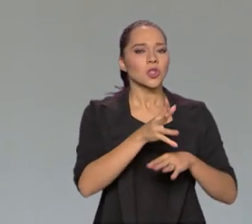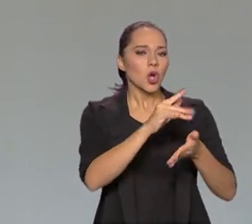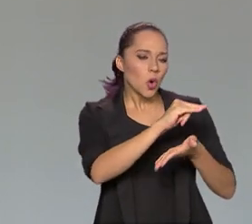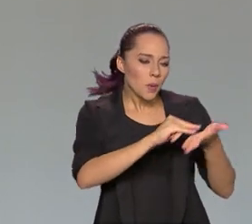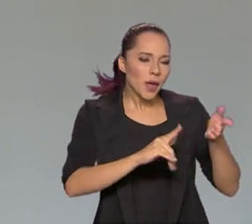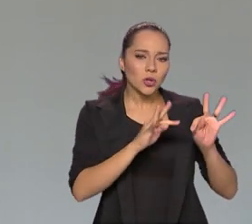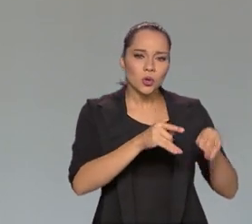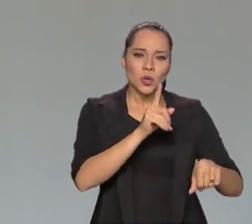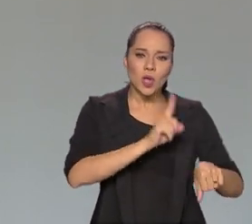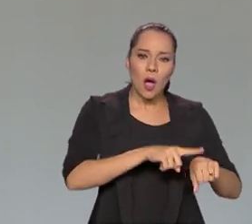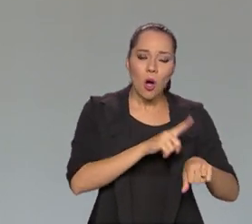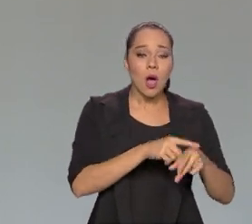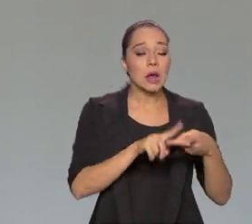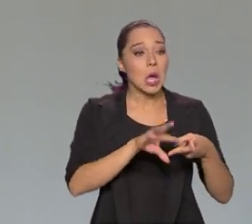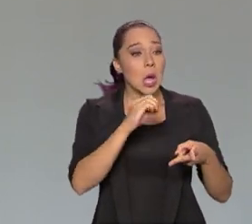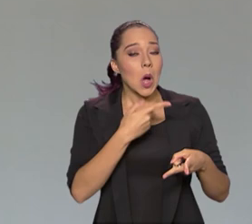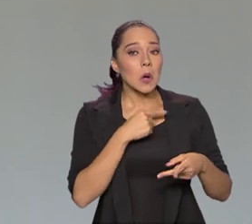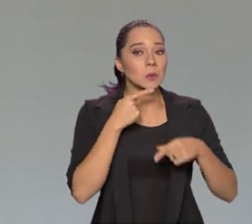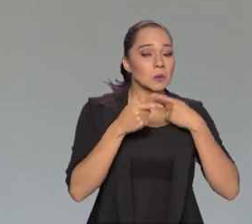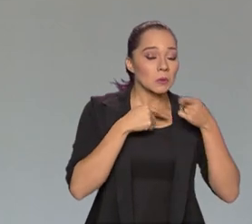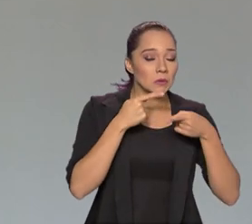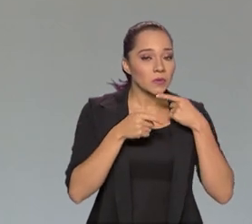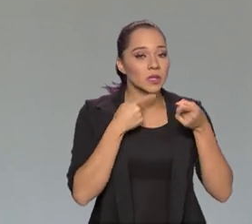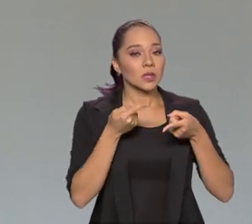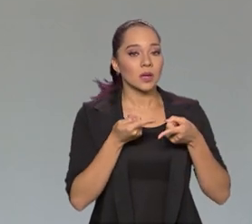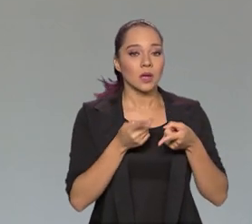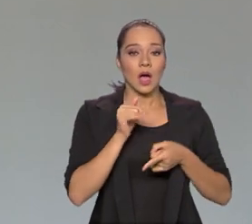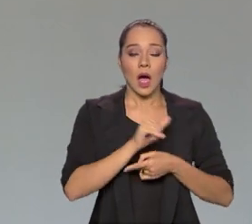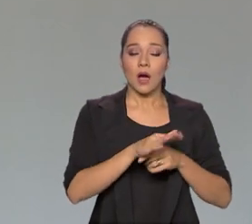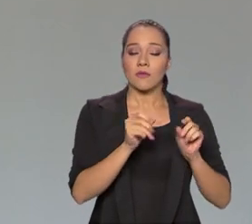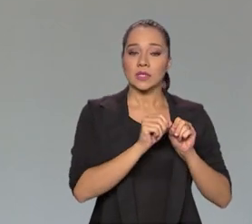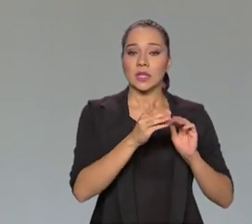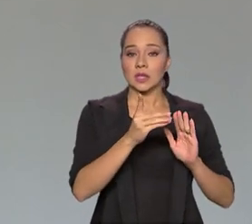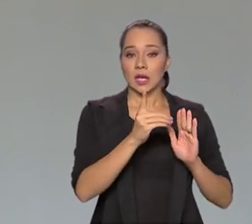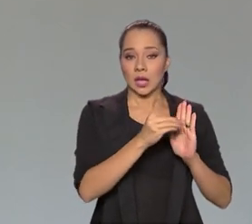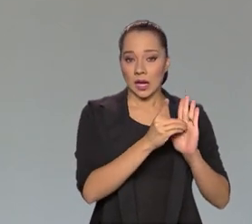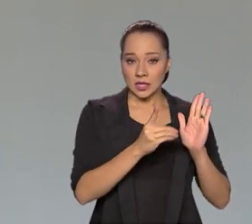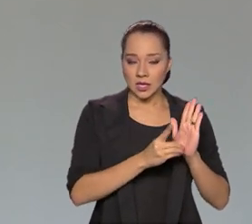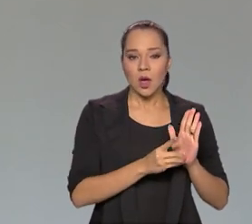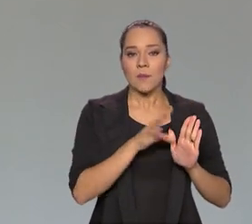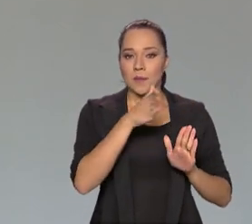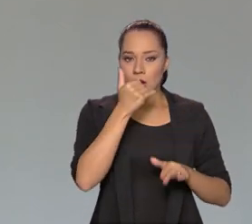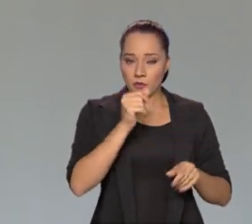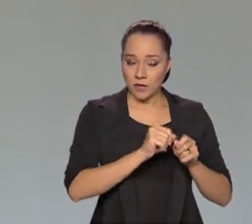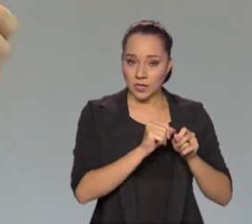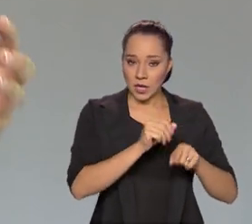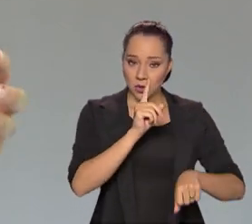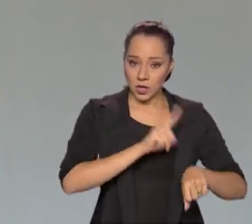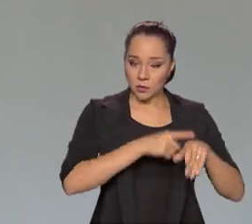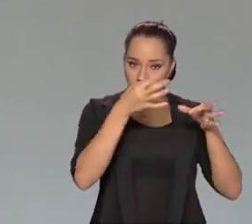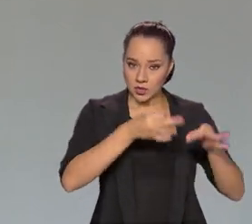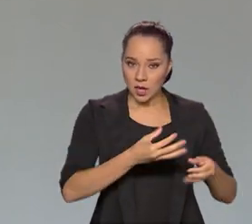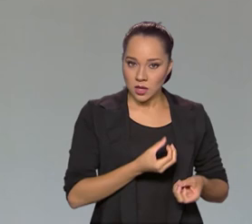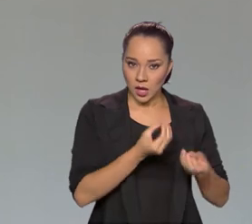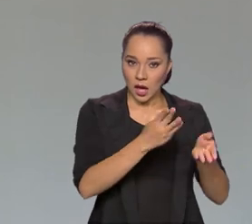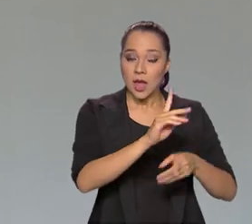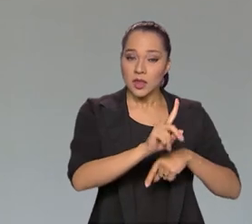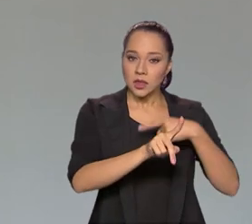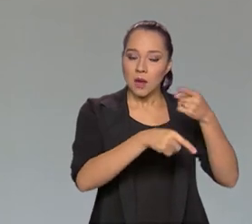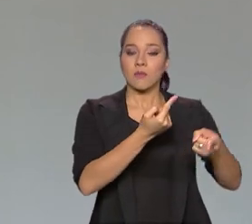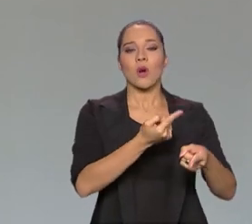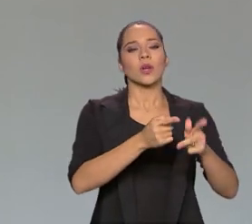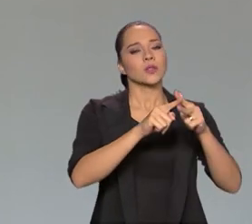documentos em mãos ou se ele tiver alguma dúvida em relação à declaração, é melhor ele fazer no prazo e depois ele prestar